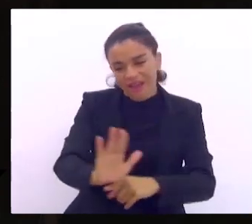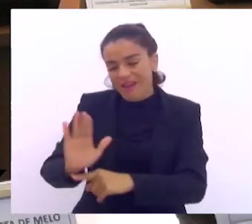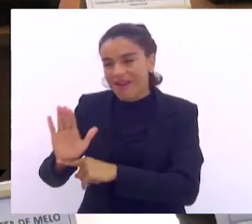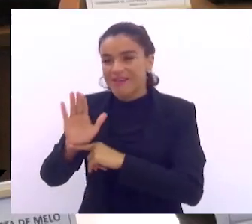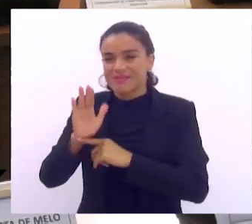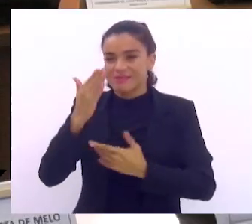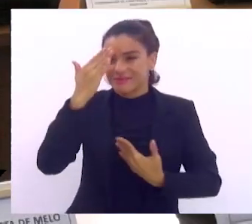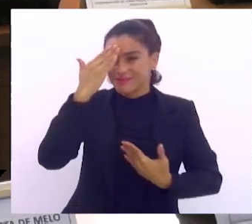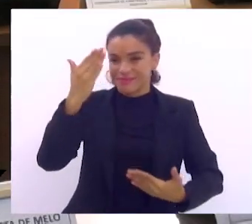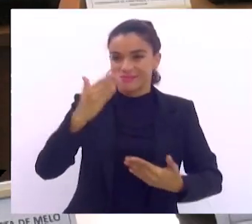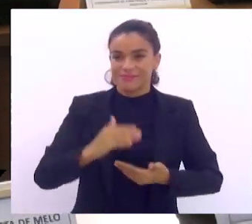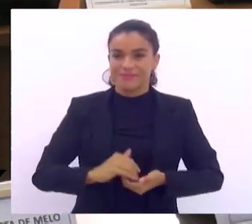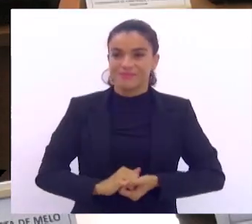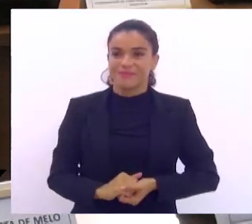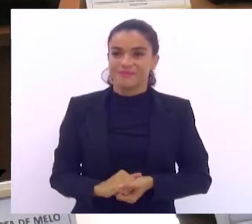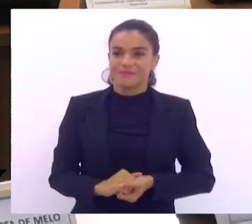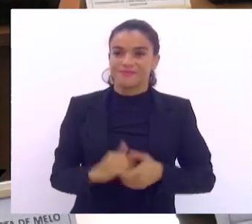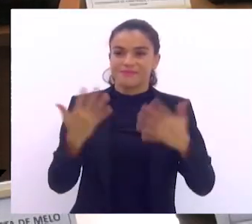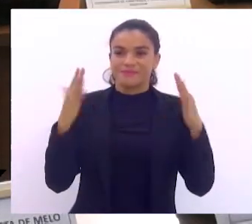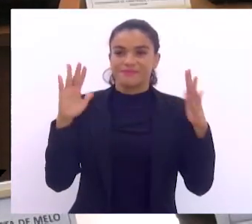obrigado.